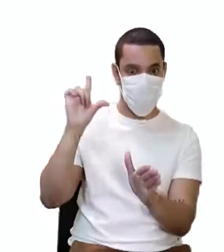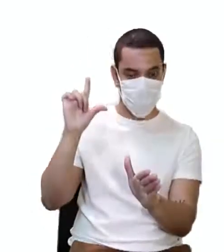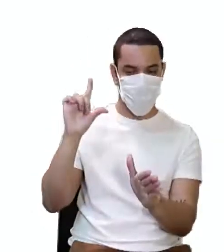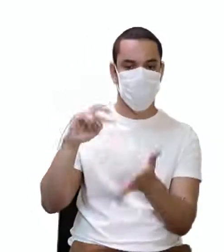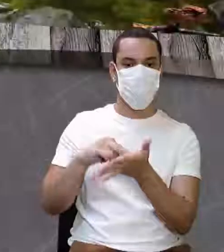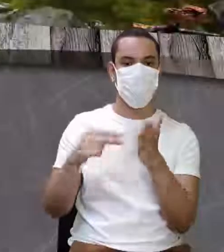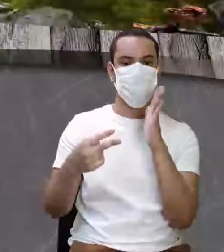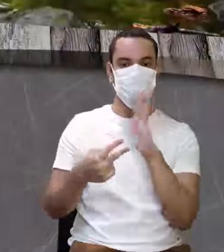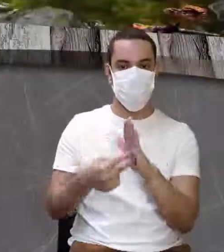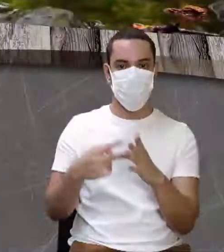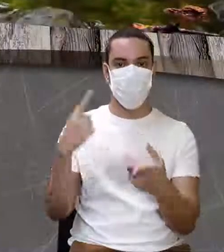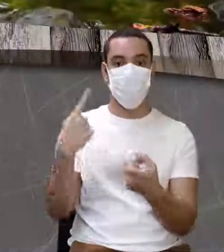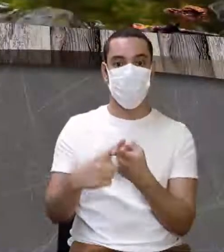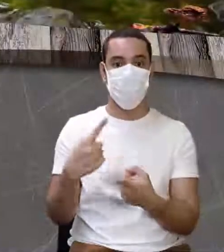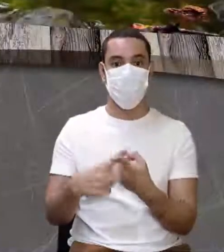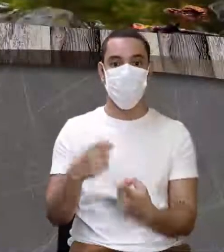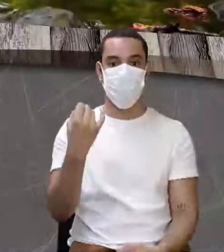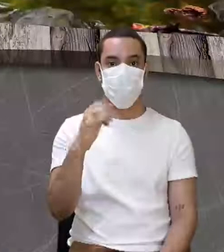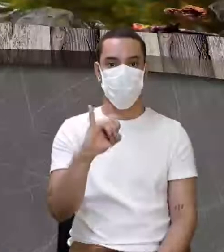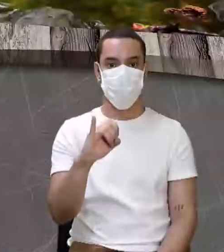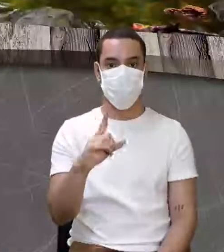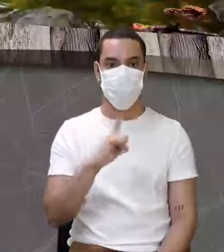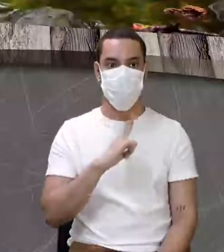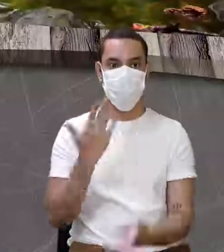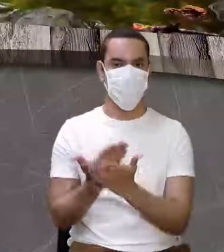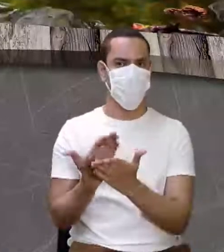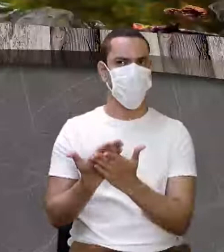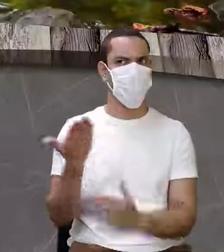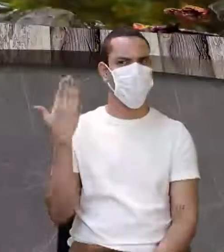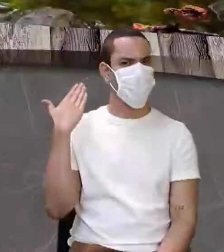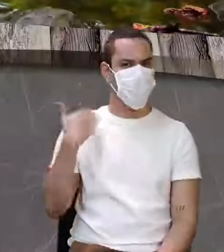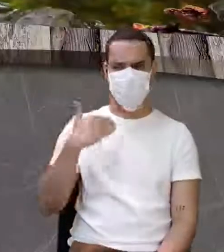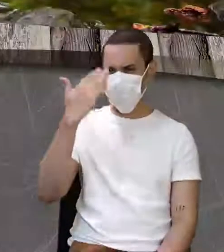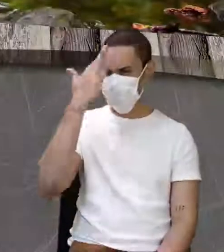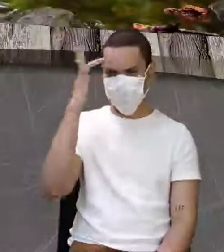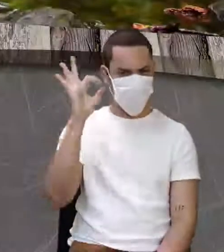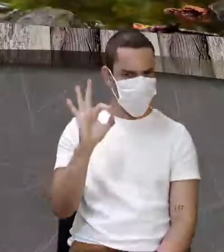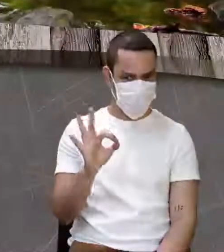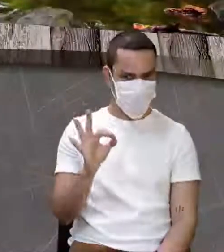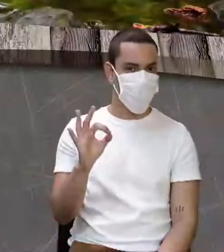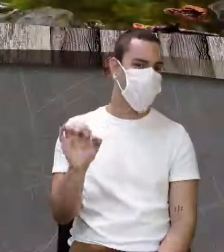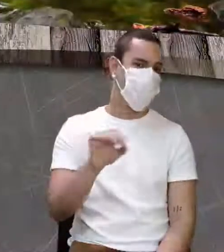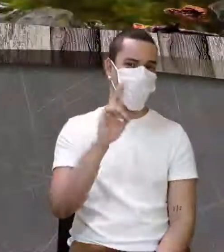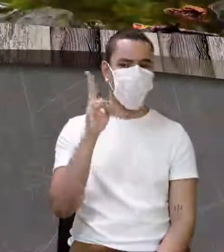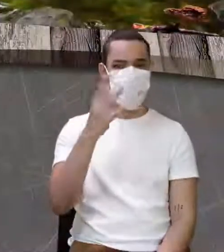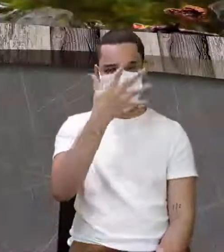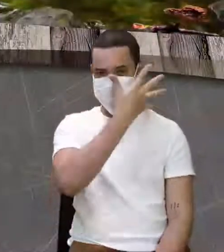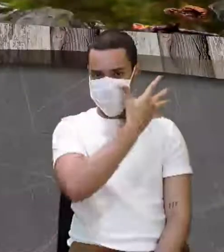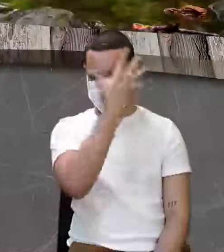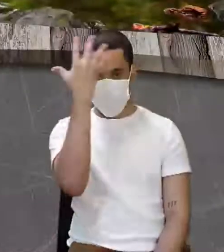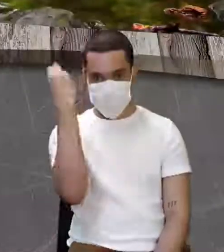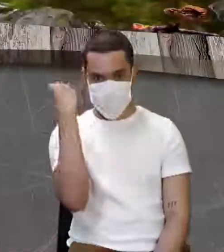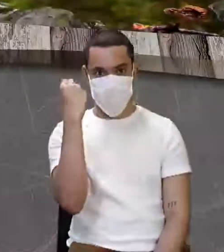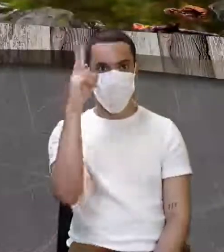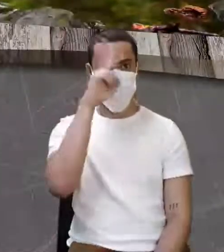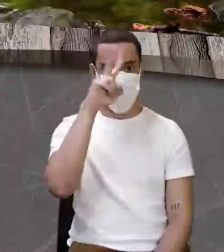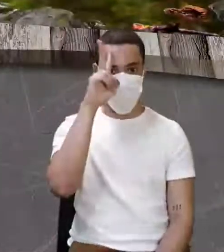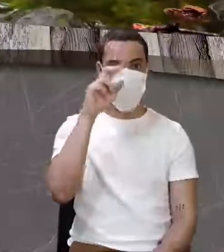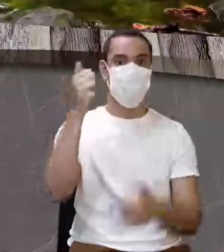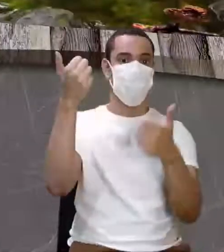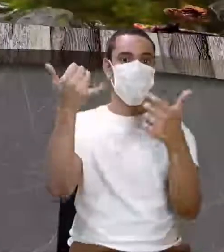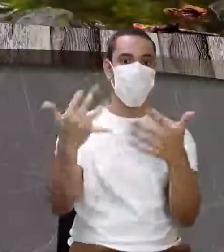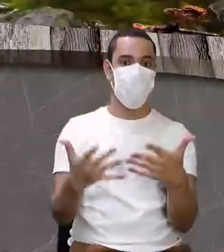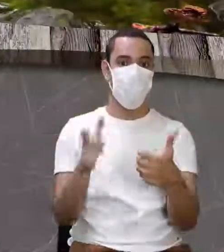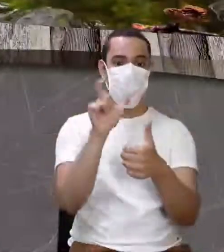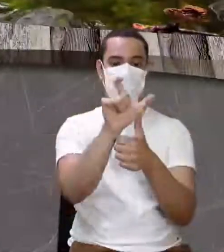mim, se você se desconectou da outra aula, então preste atenção. A gente falou sobre alopatria,